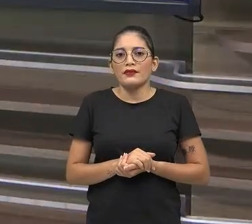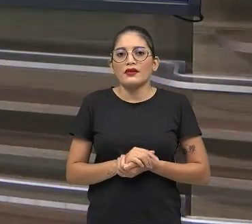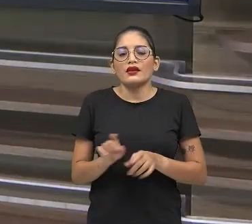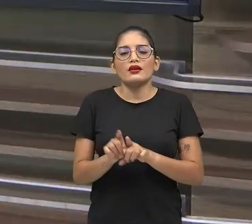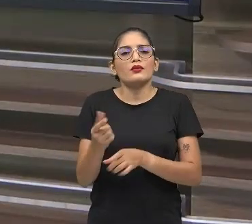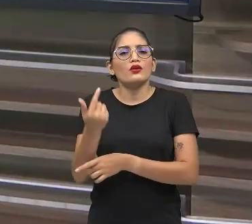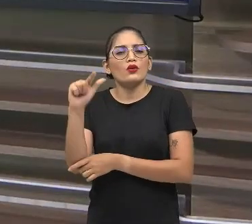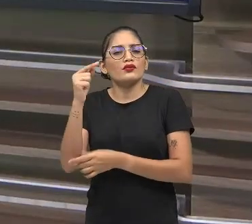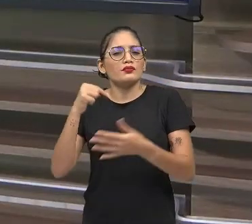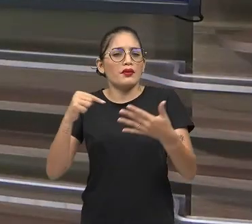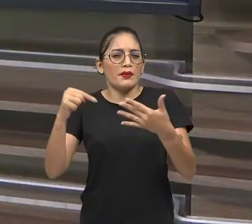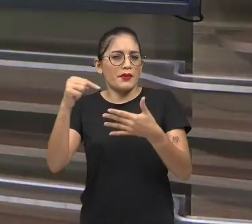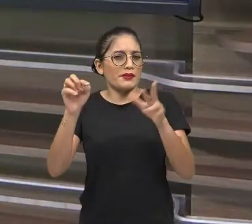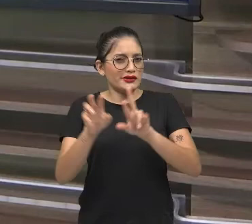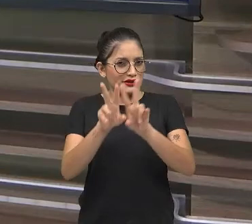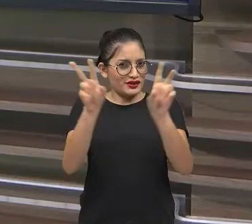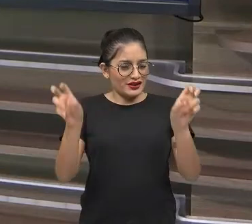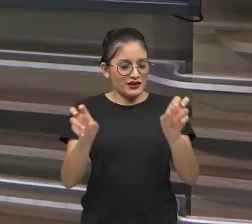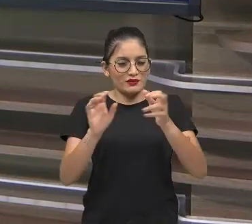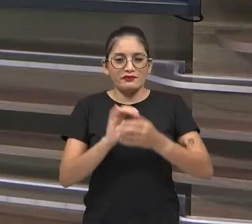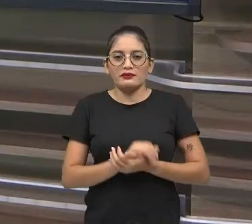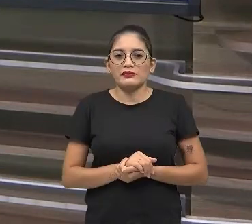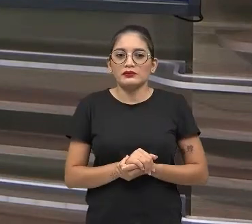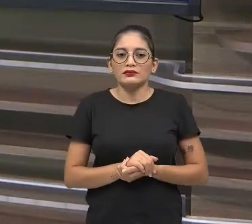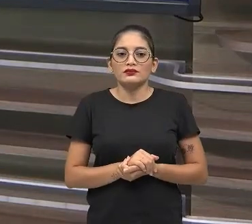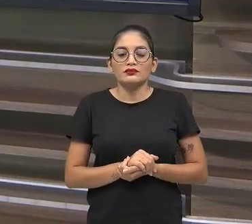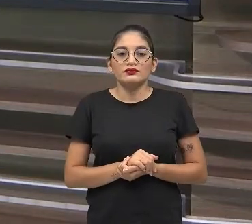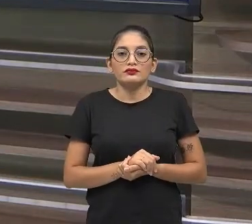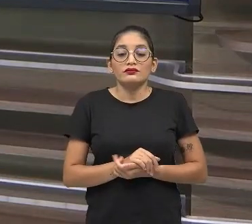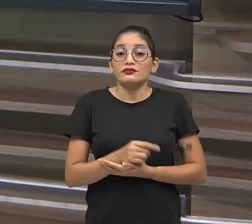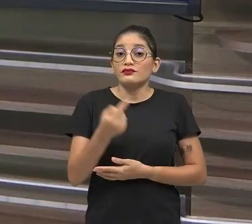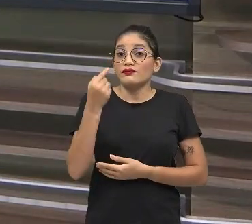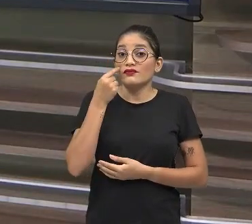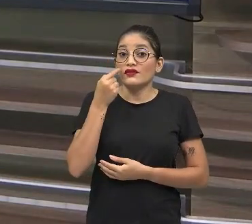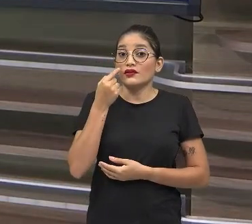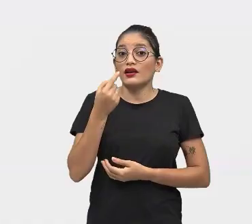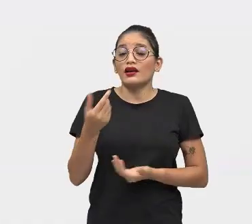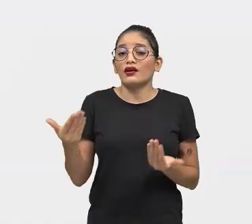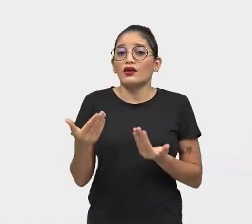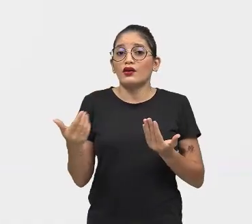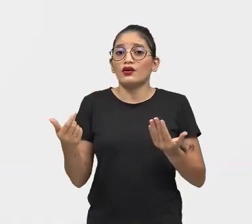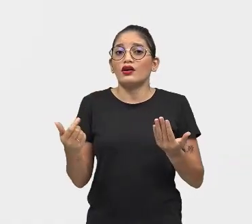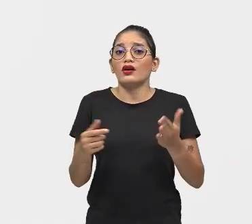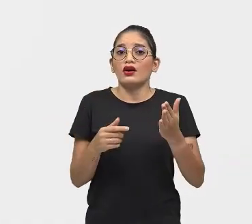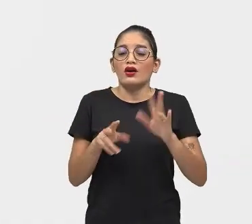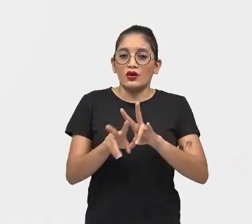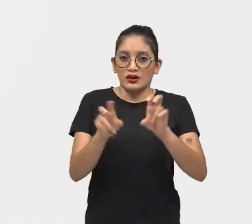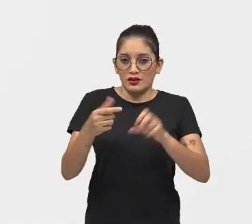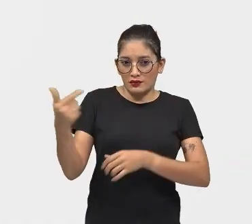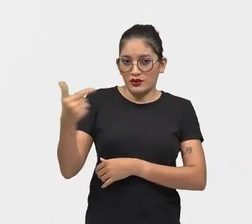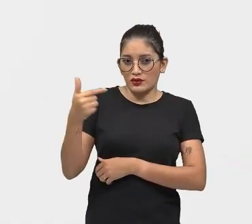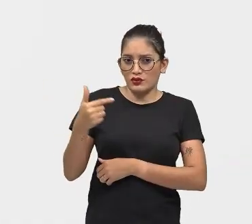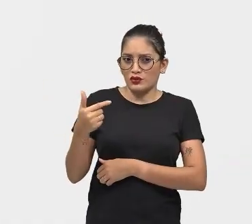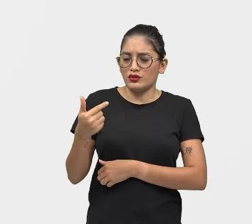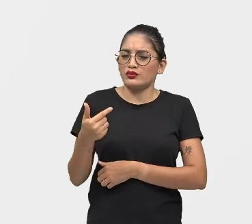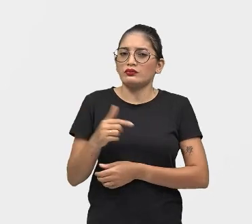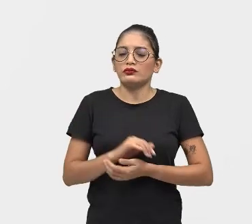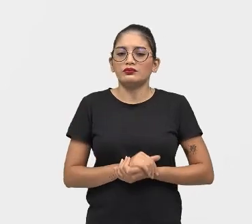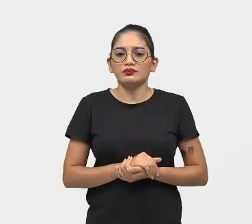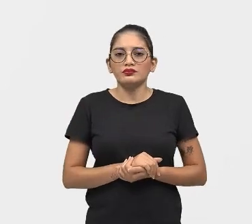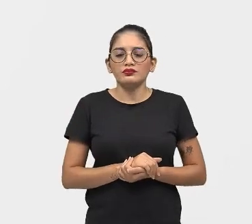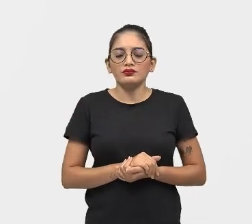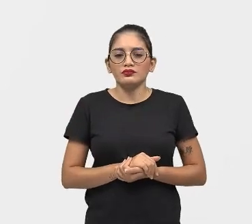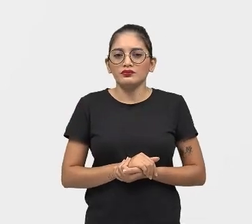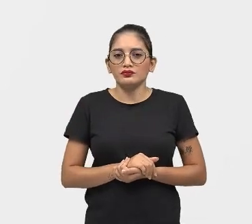outras questões, está? Vamos ver a questão 2 da questão 1. O que